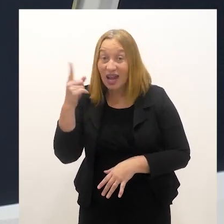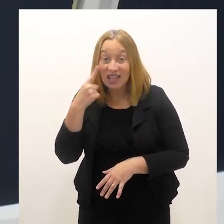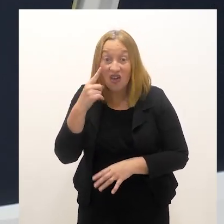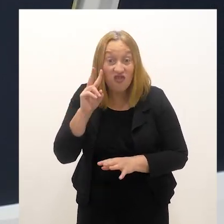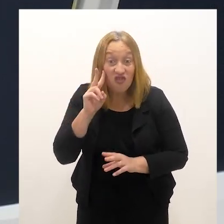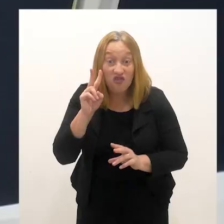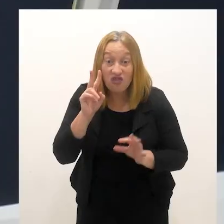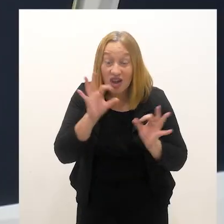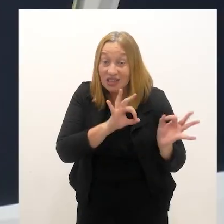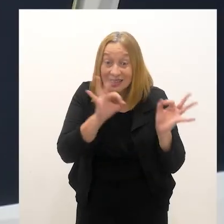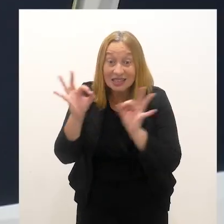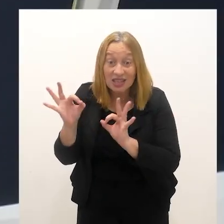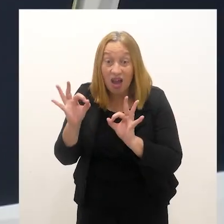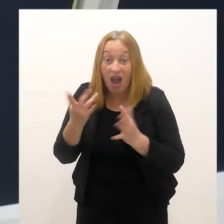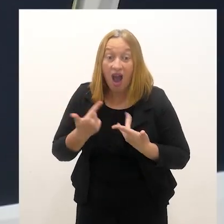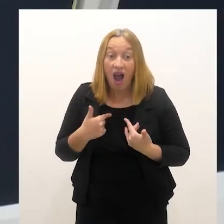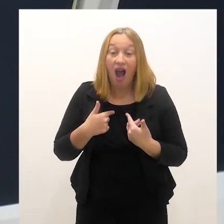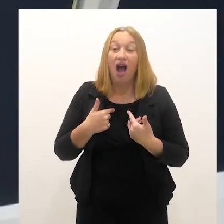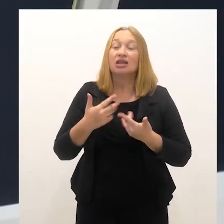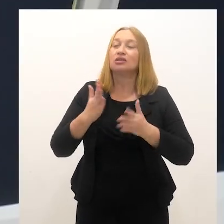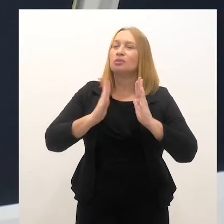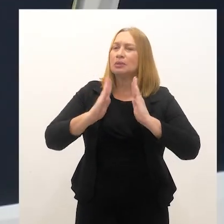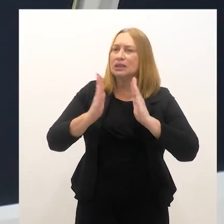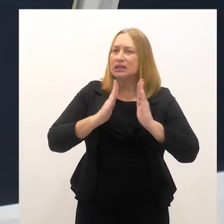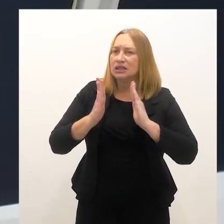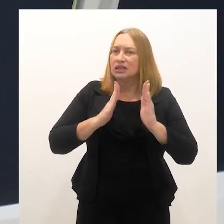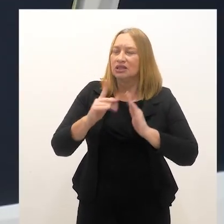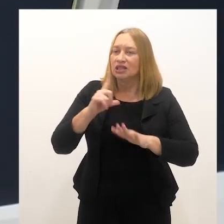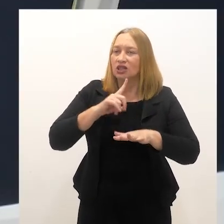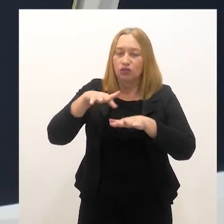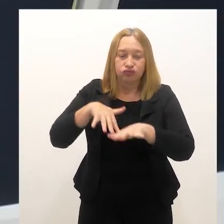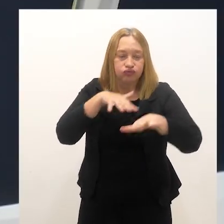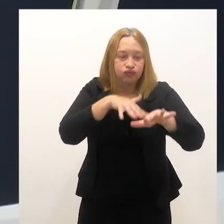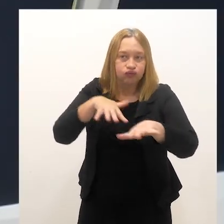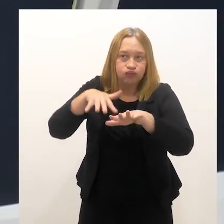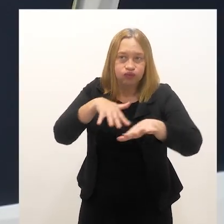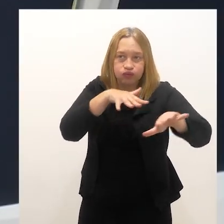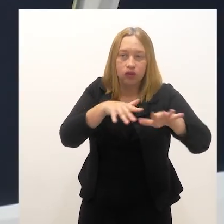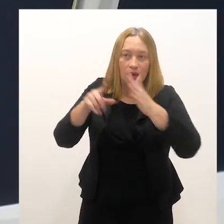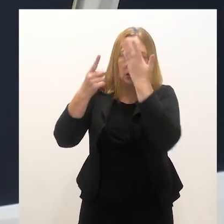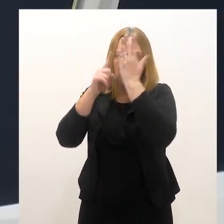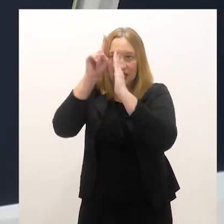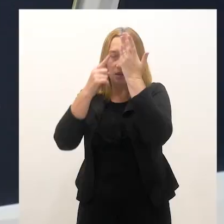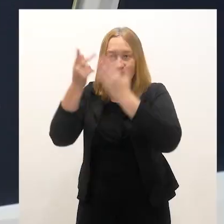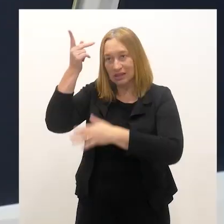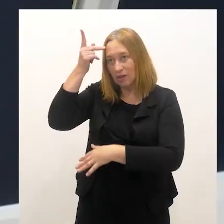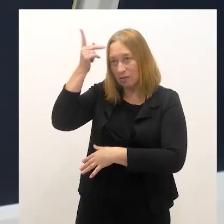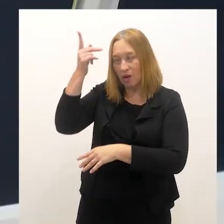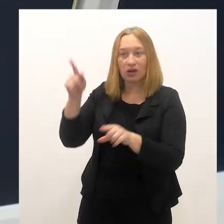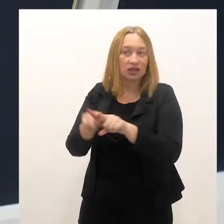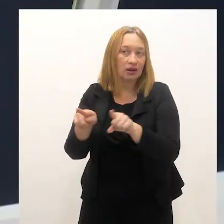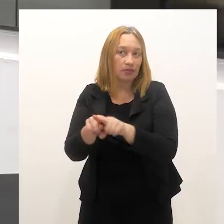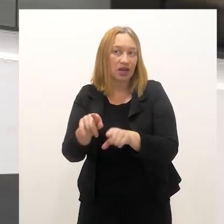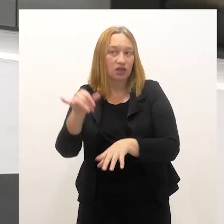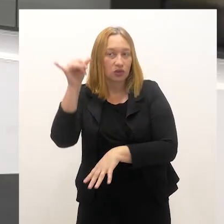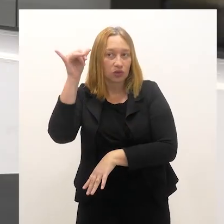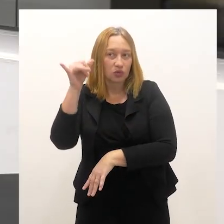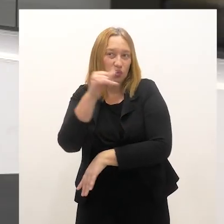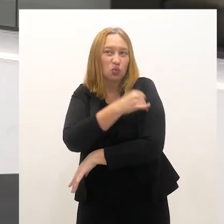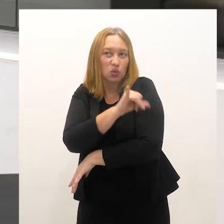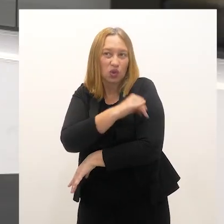assistindo. Tinha uma época que tinha os desfiles das escolas de samba de São Paulo e do Rio de